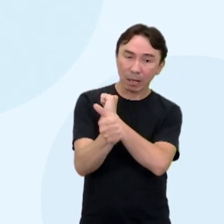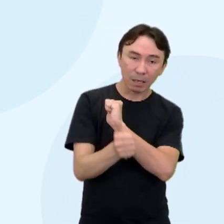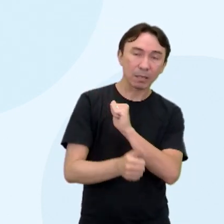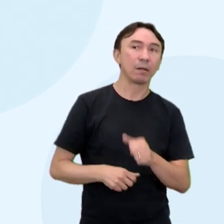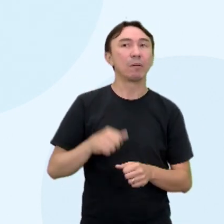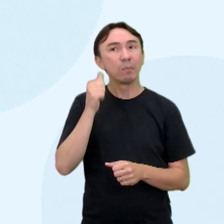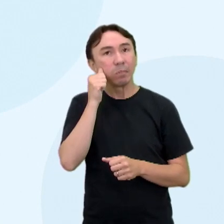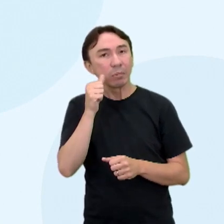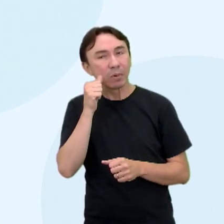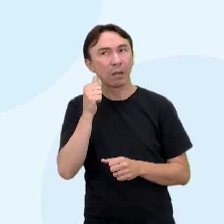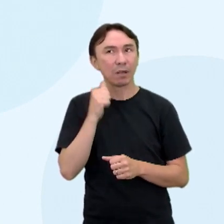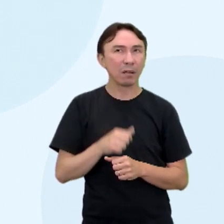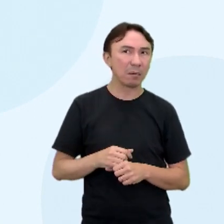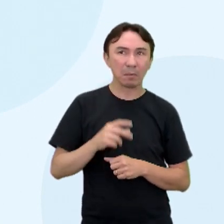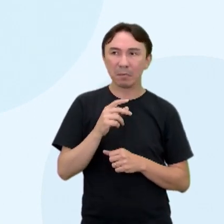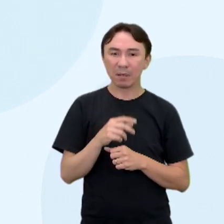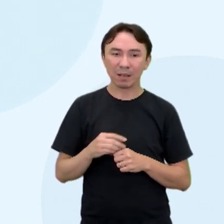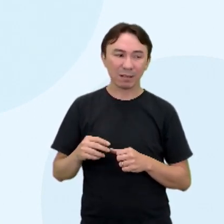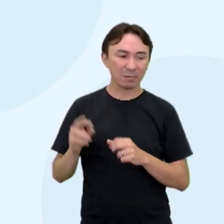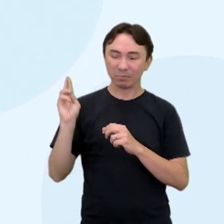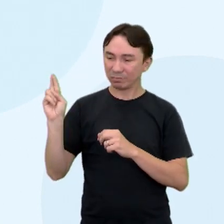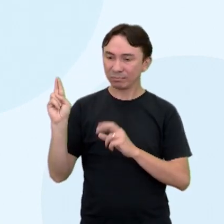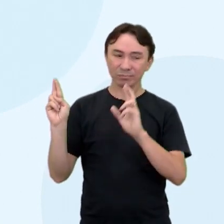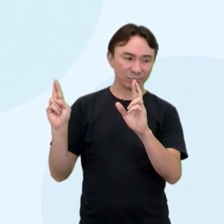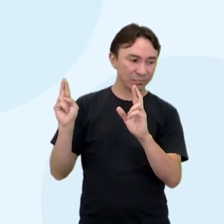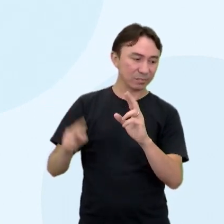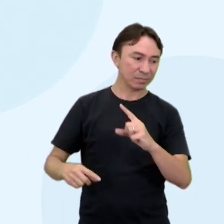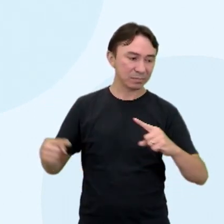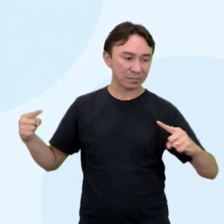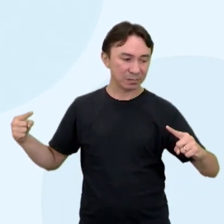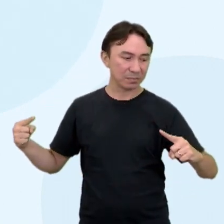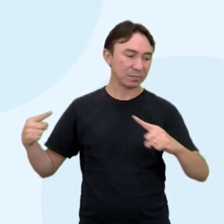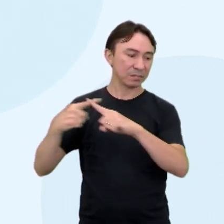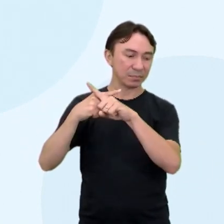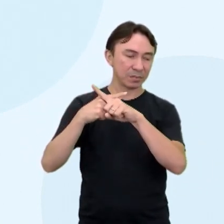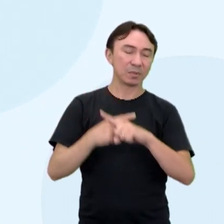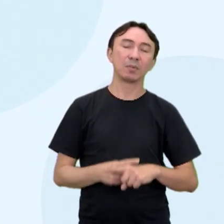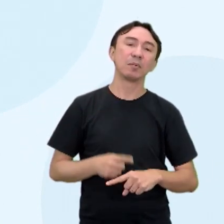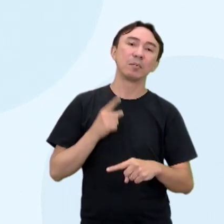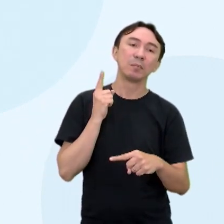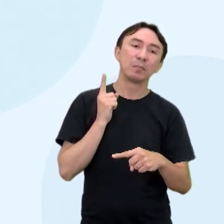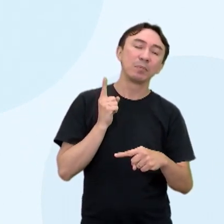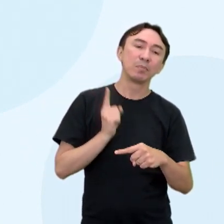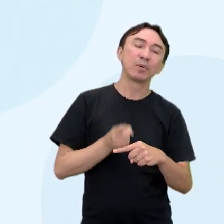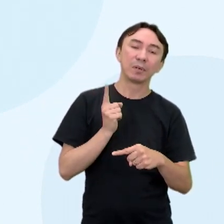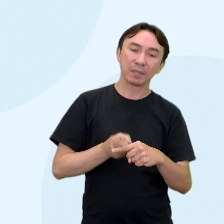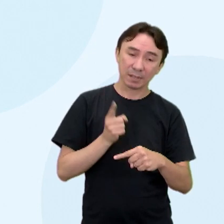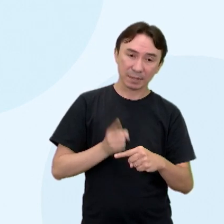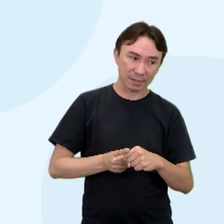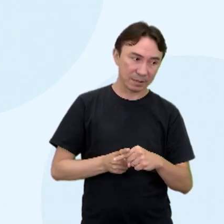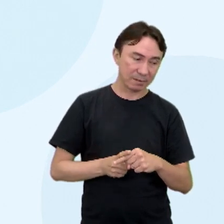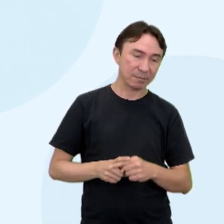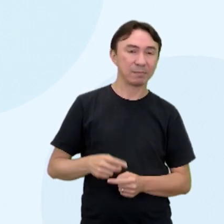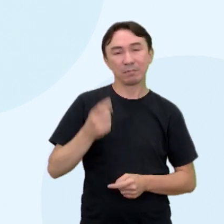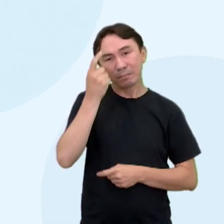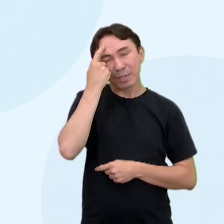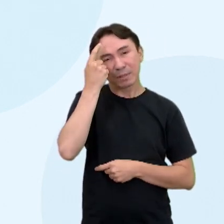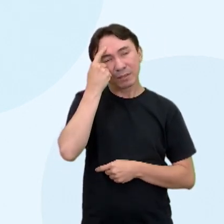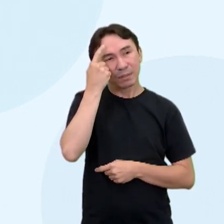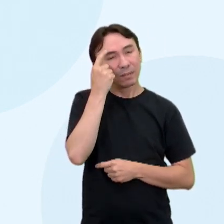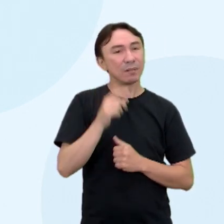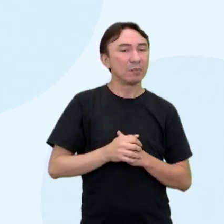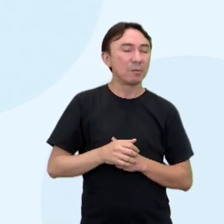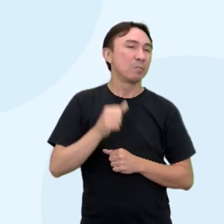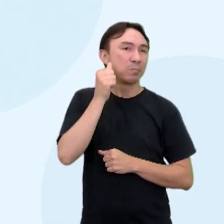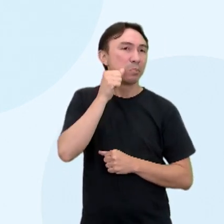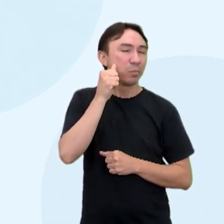quê? Porque quando a gente olha para o que é ser mulher? Bela,